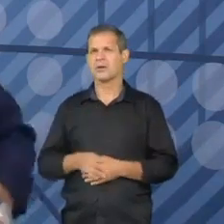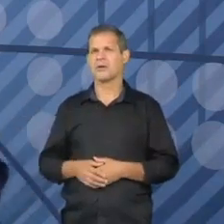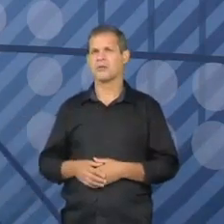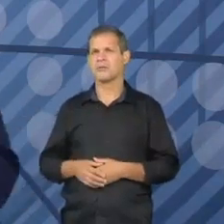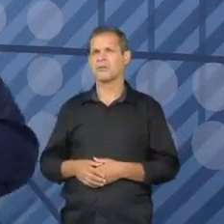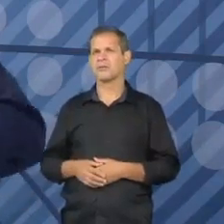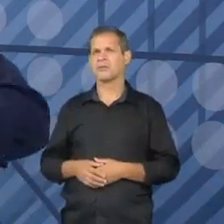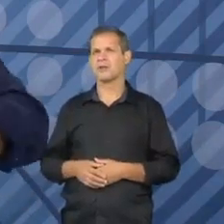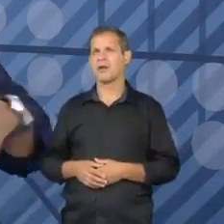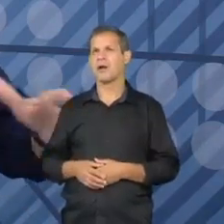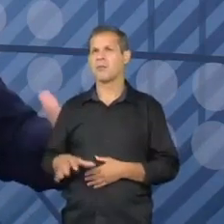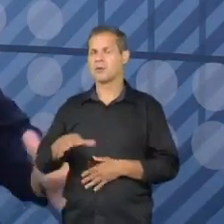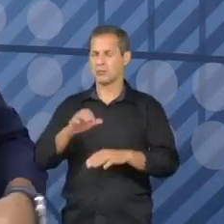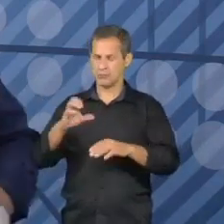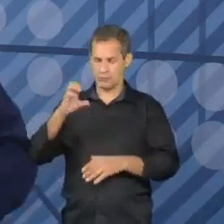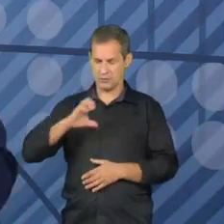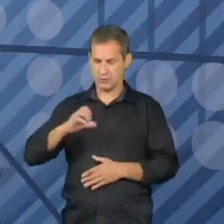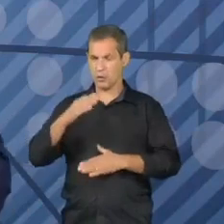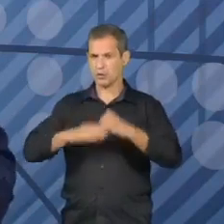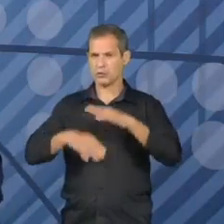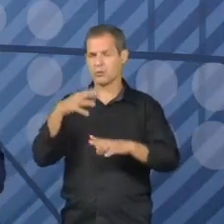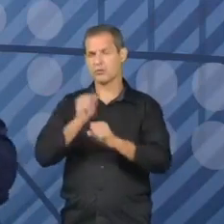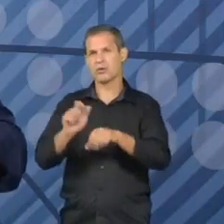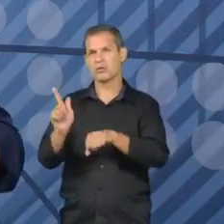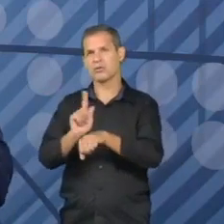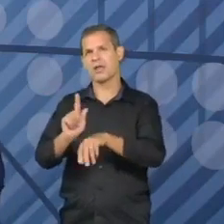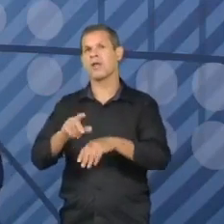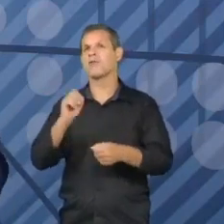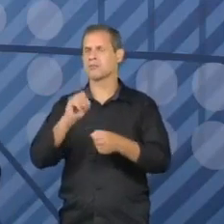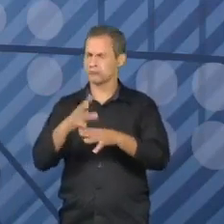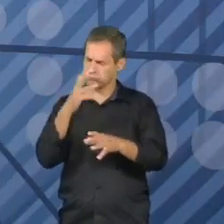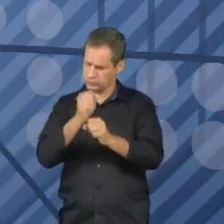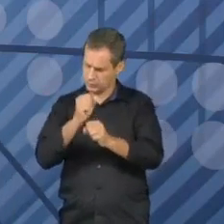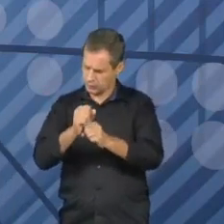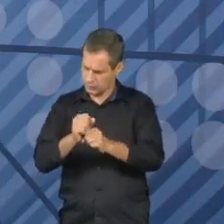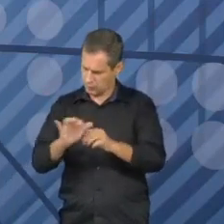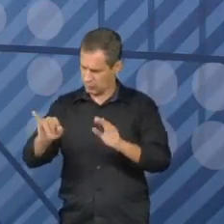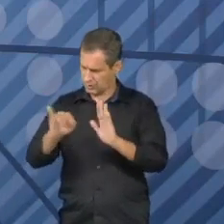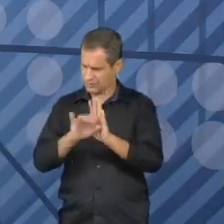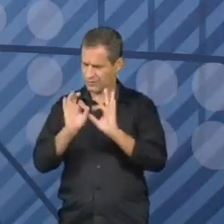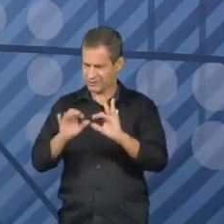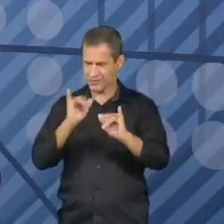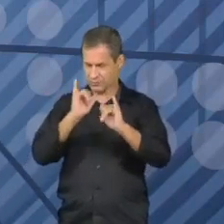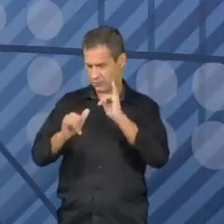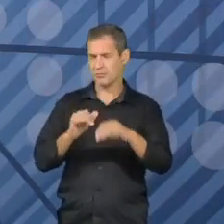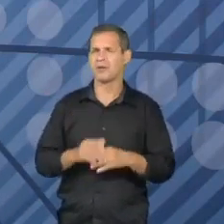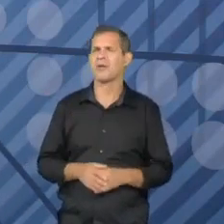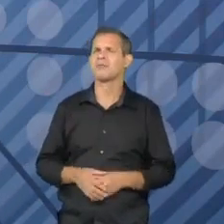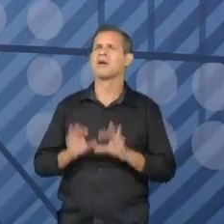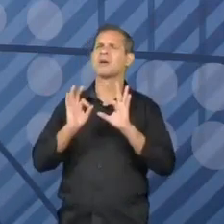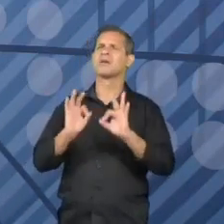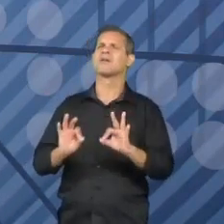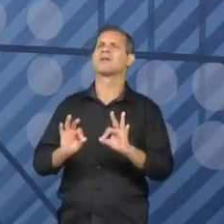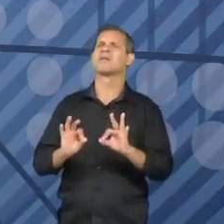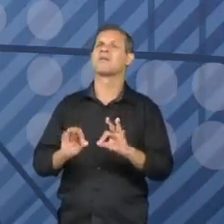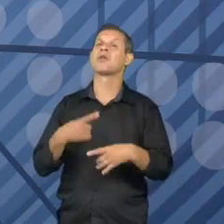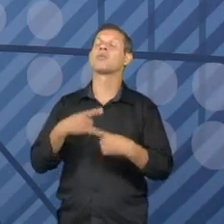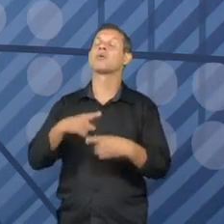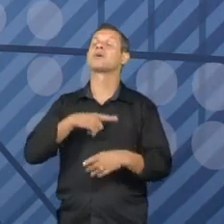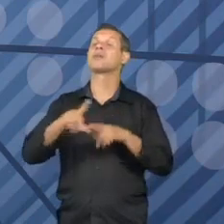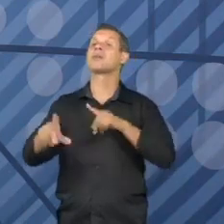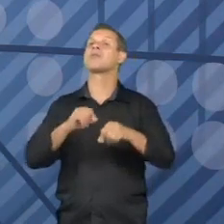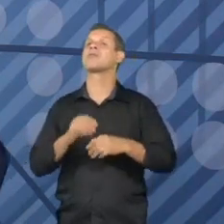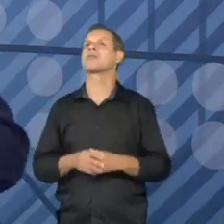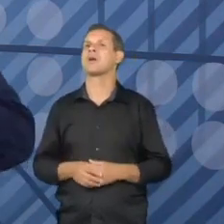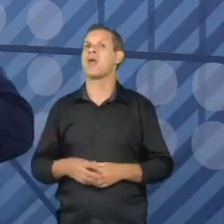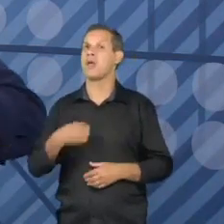departamento estatístico, para o contador, para o gestor, eles vão fazer o cálculo para saber se realmente essa informação é correta, porque eu tenho que tomar uma